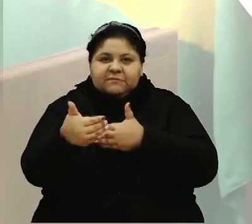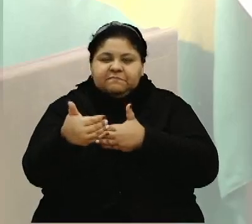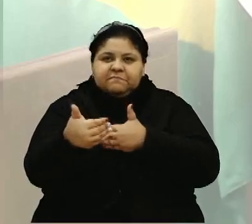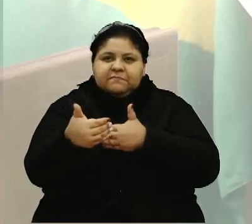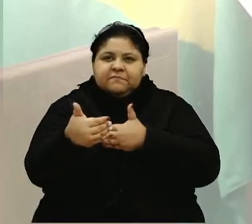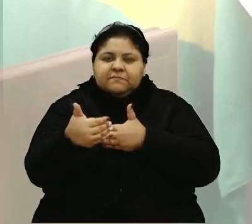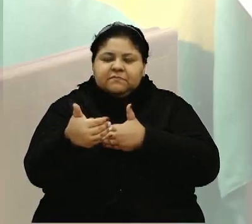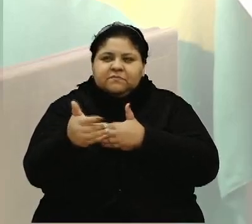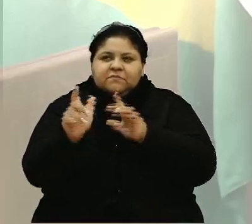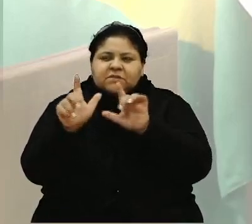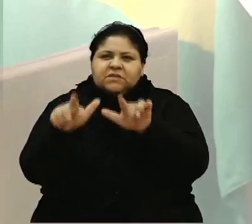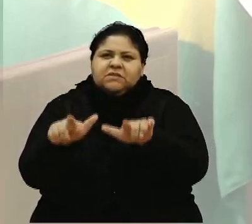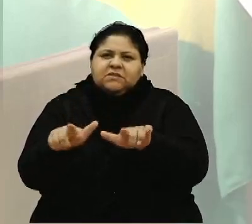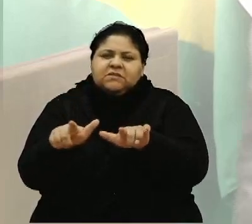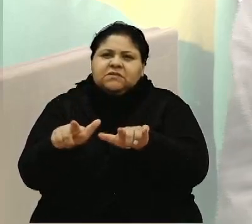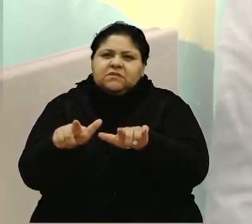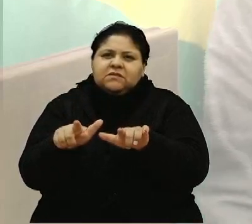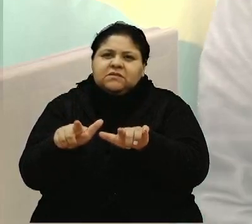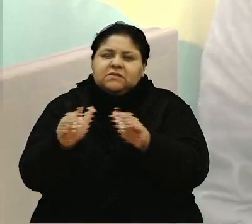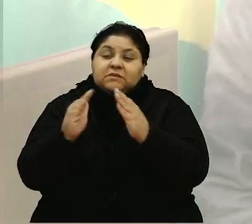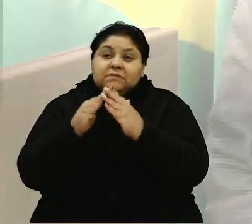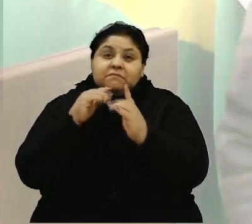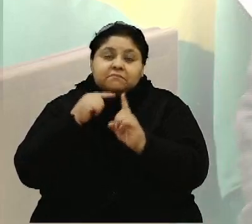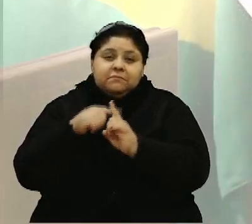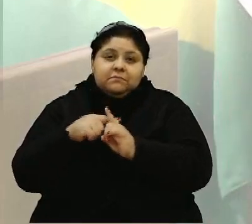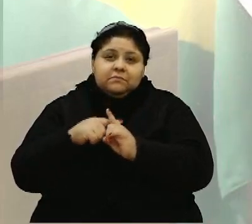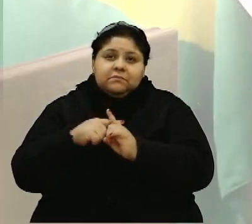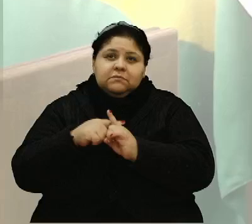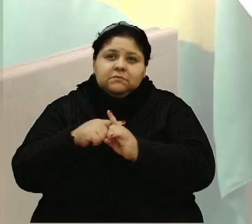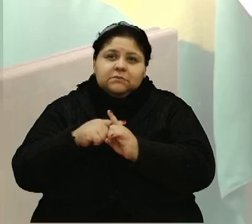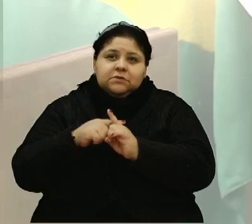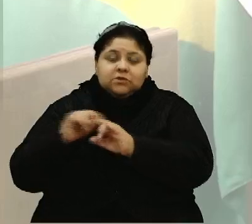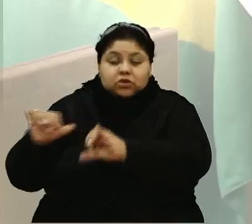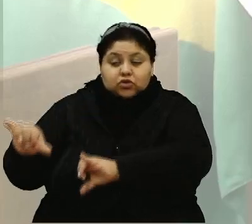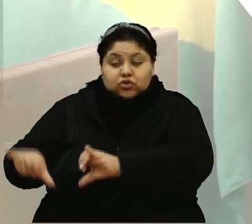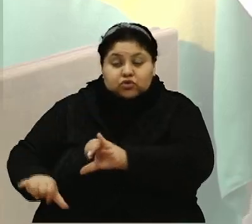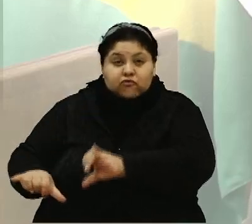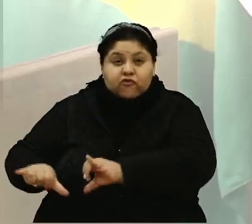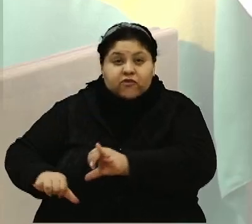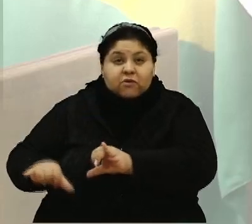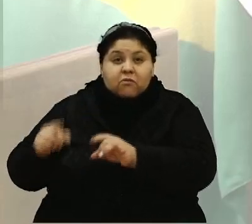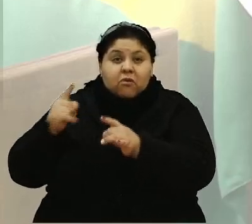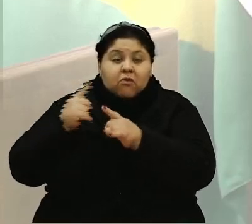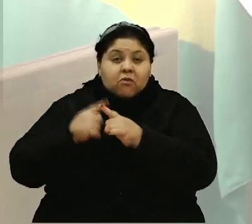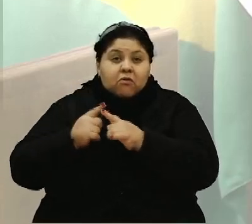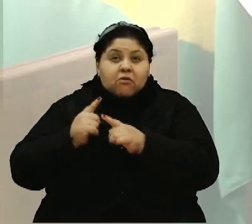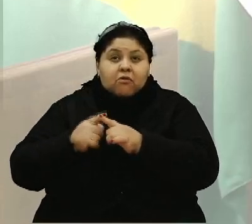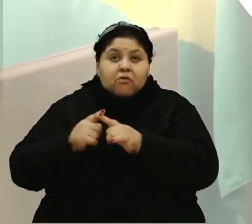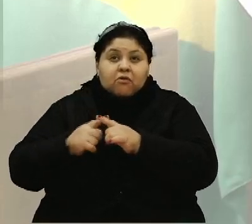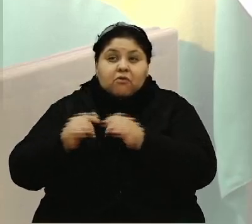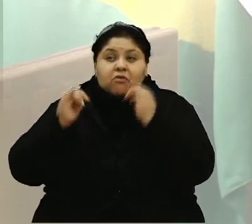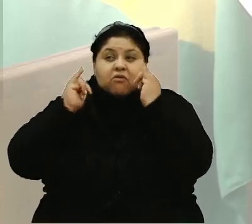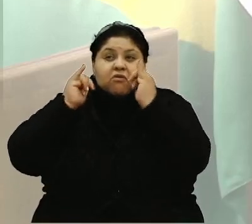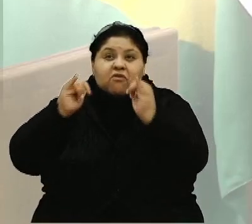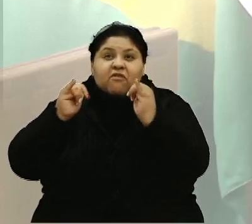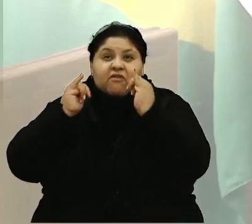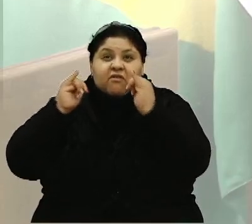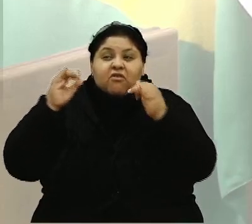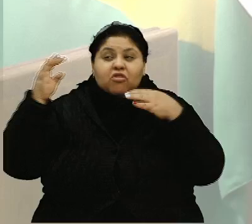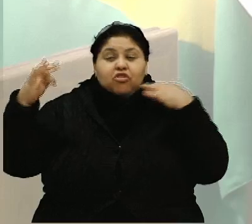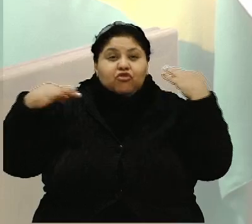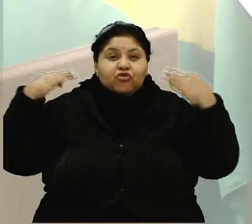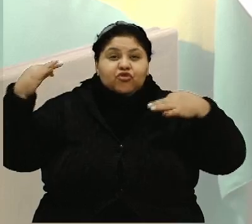na área da igreja, e sofreu muito, inclusive, com os ônibus dos turistas